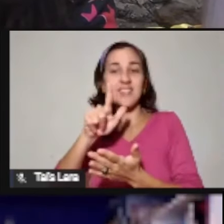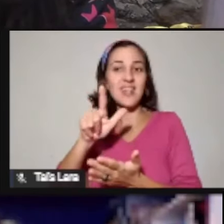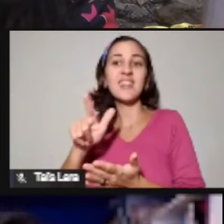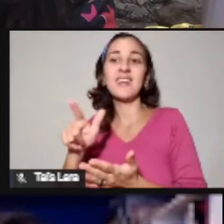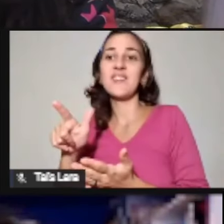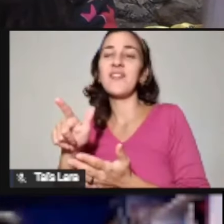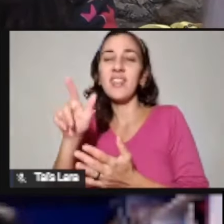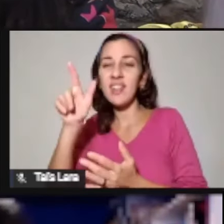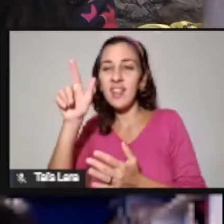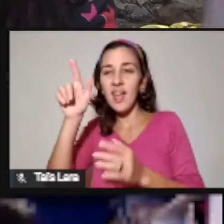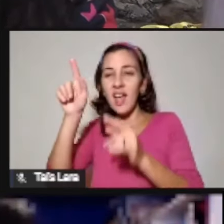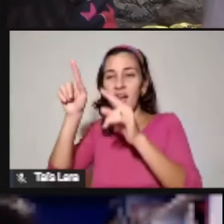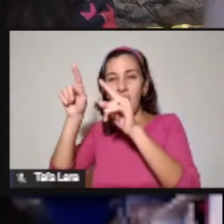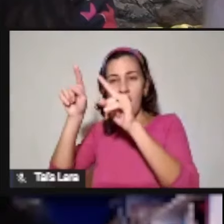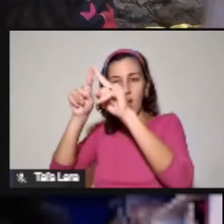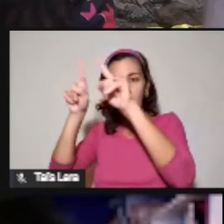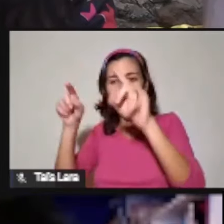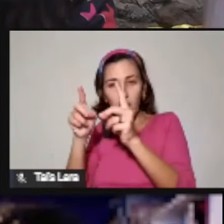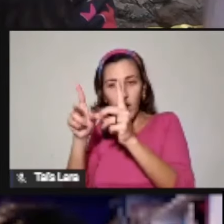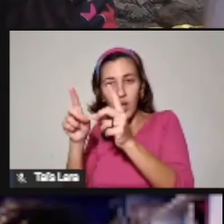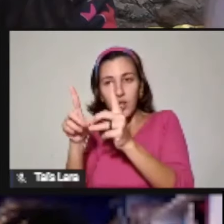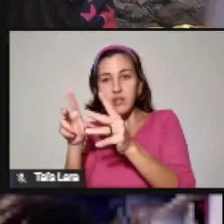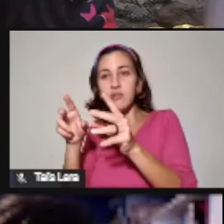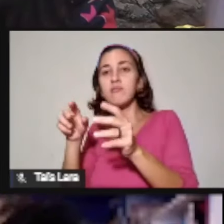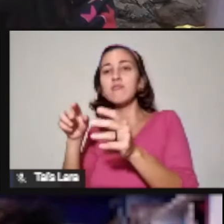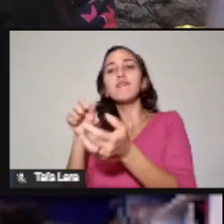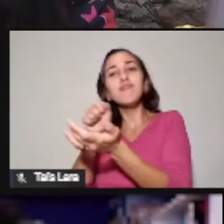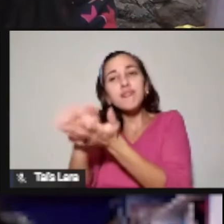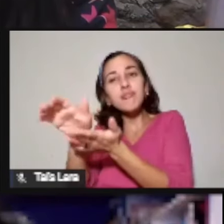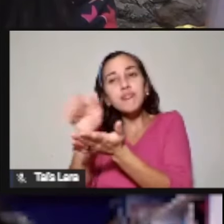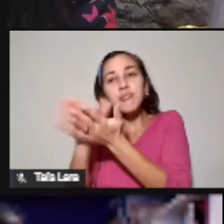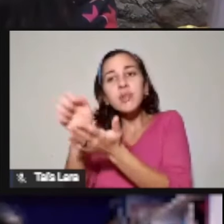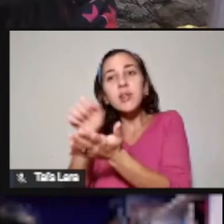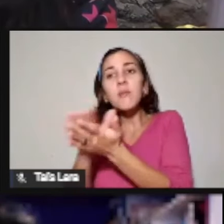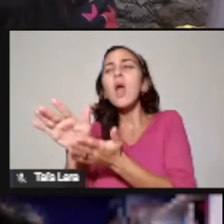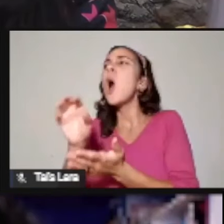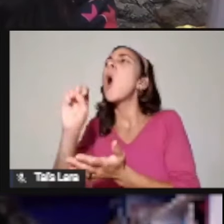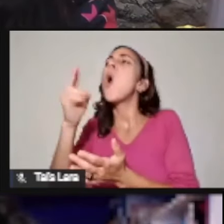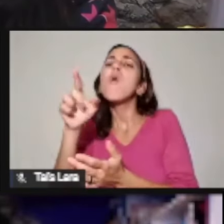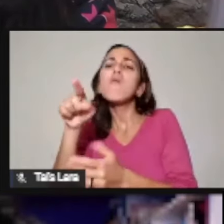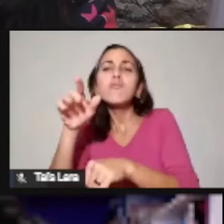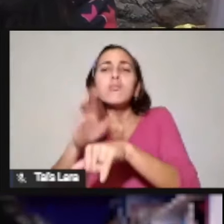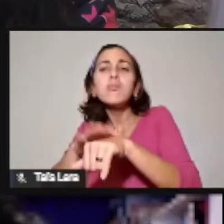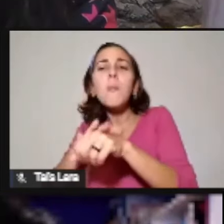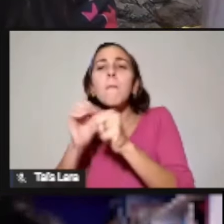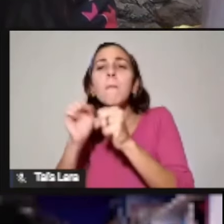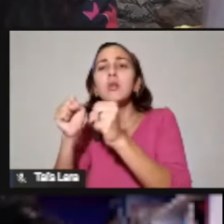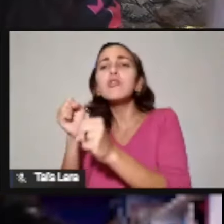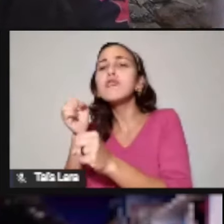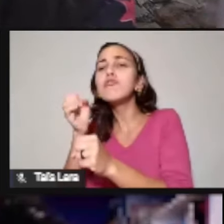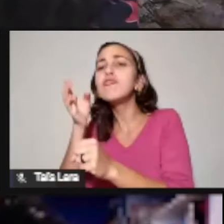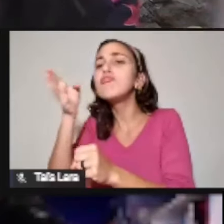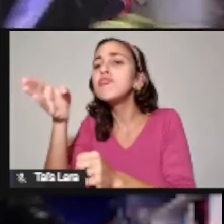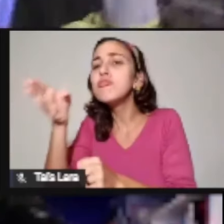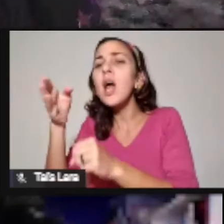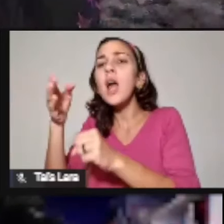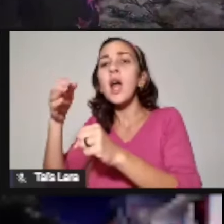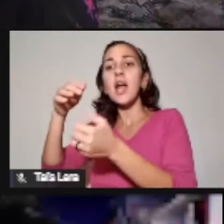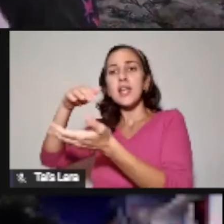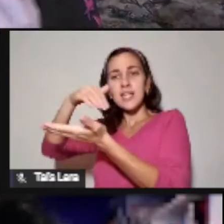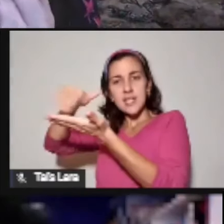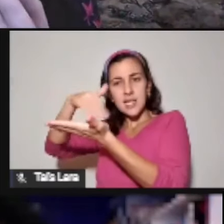levar na gráfica? Você pode ir lá falar no conselho tutelar da sua cidade, na secretaria do que mesmo? Secretaria da Saúde, Carol?